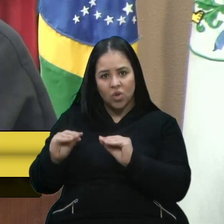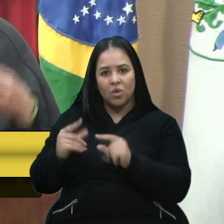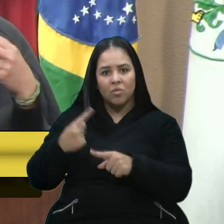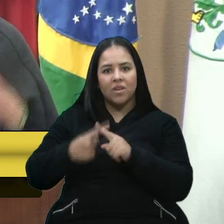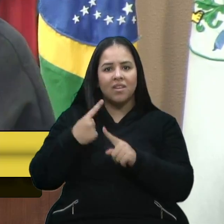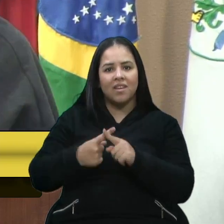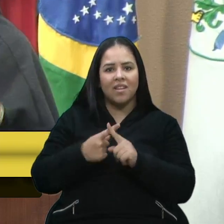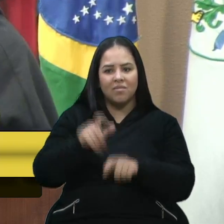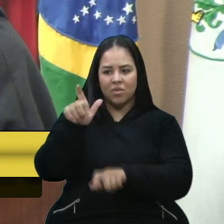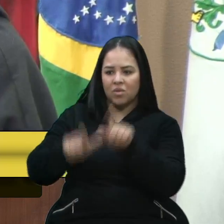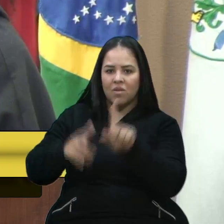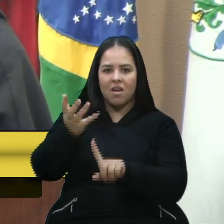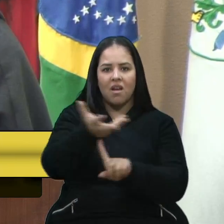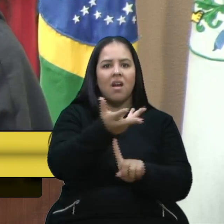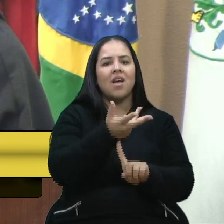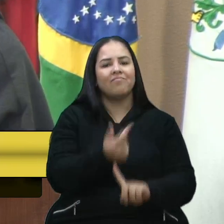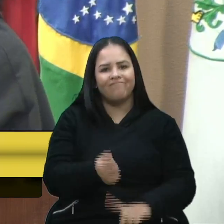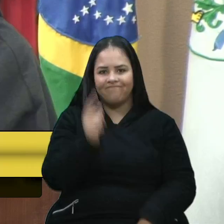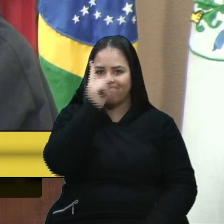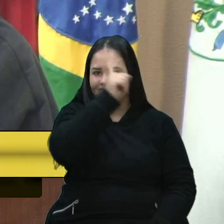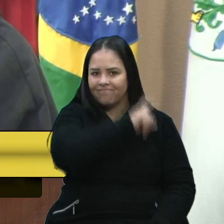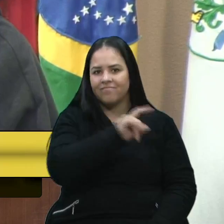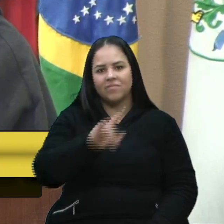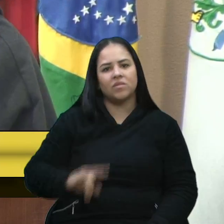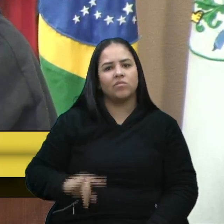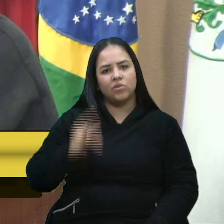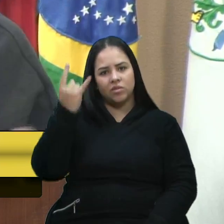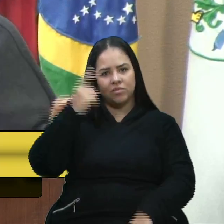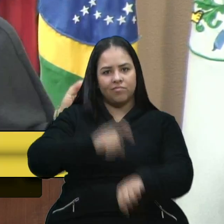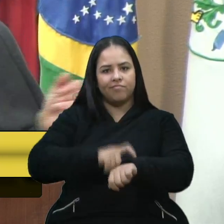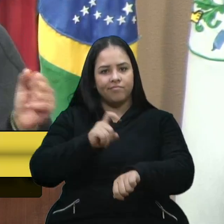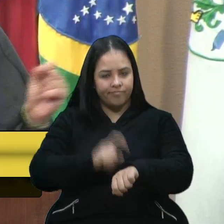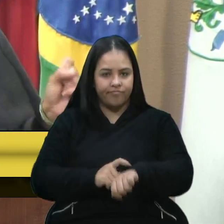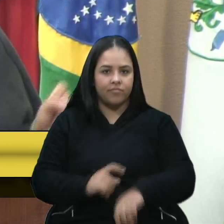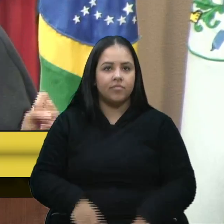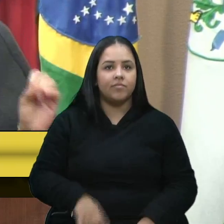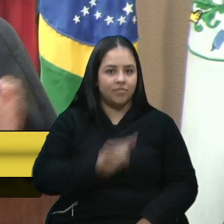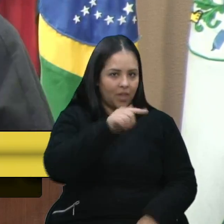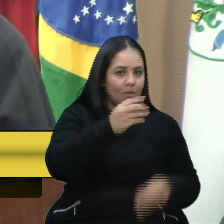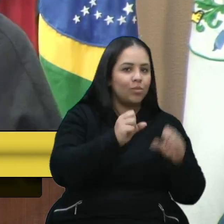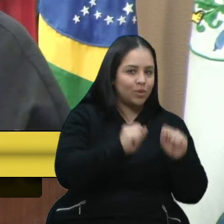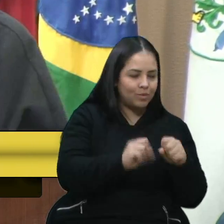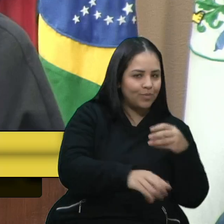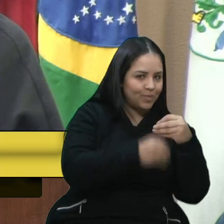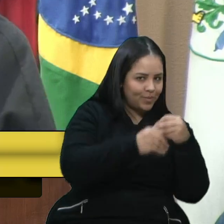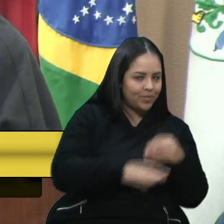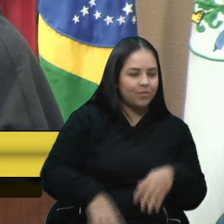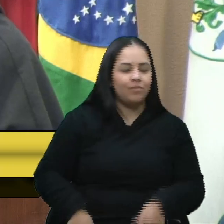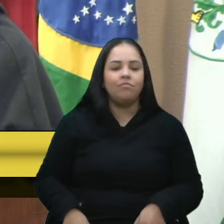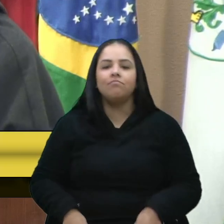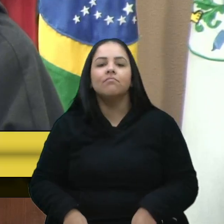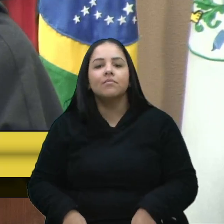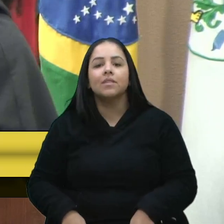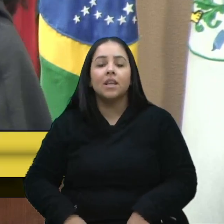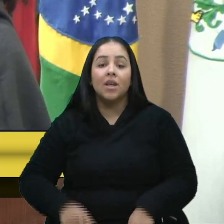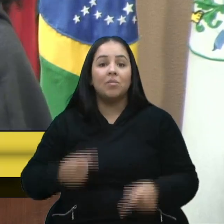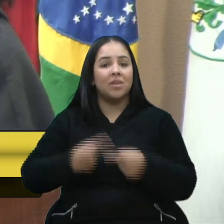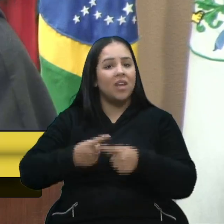foram muito impactados nesse último período. Uma parte, senhor vereador. Já lhe concedo. E que estão